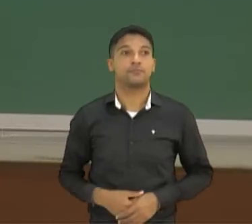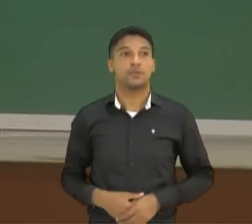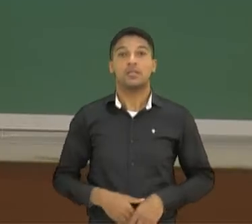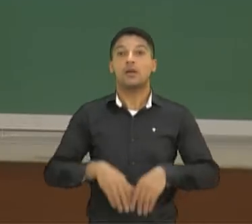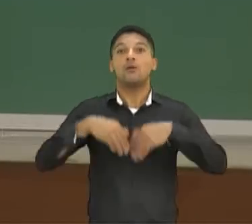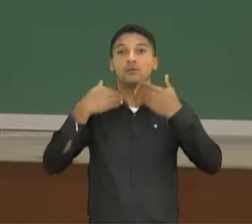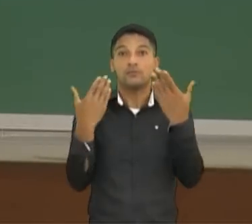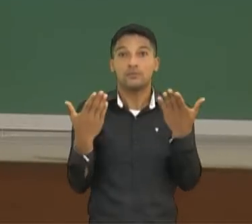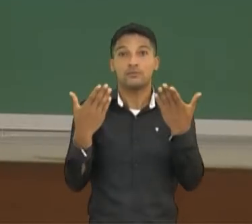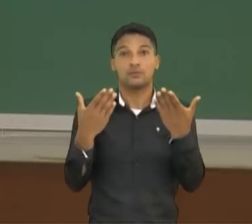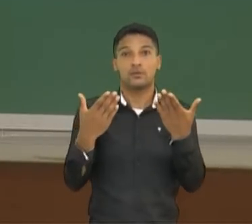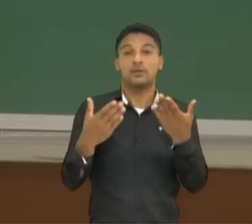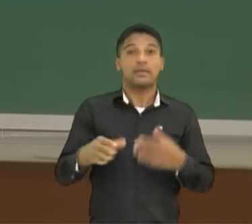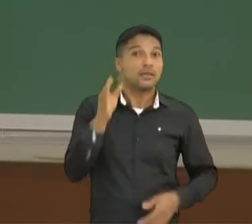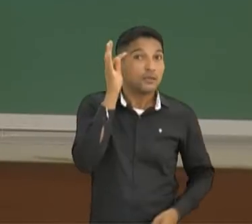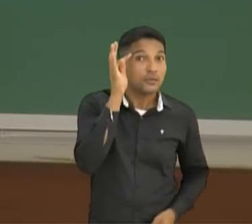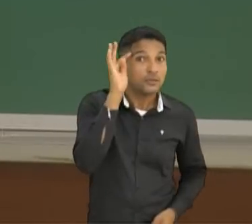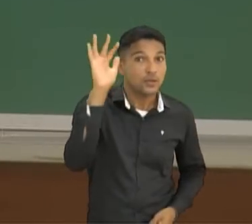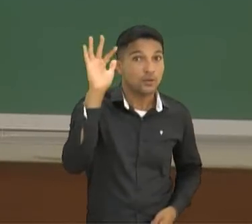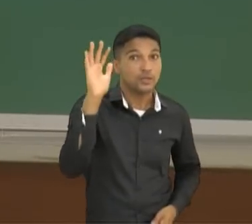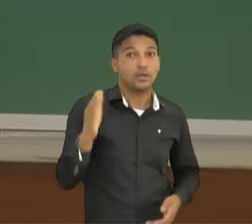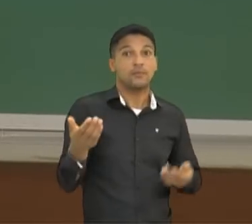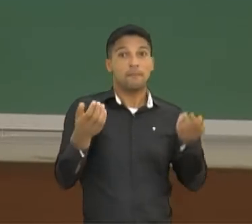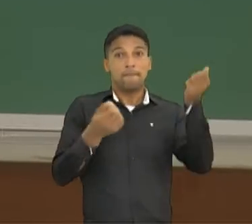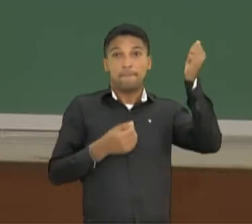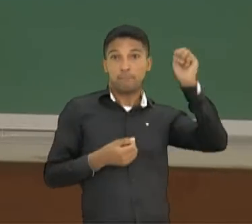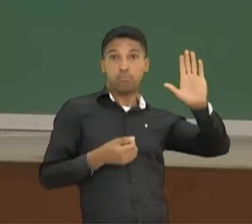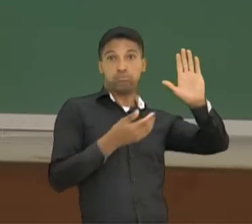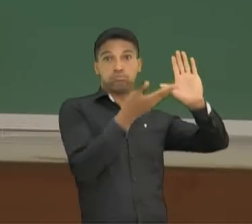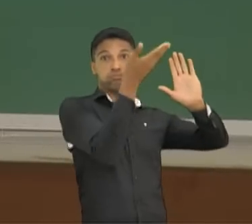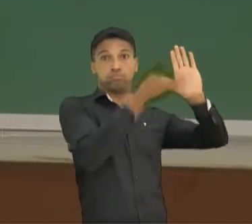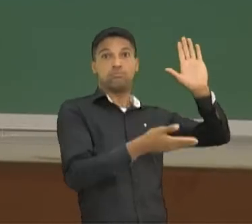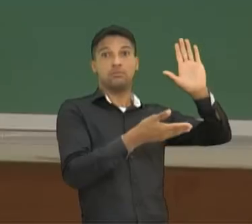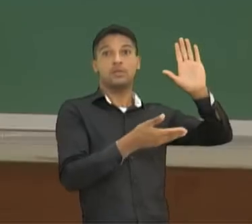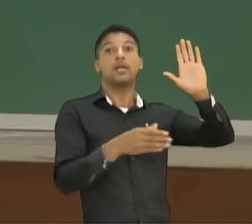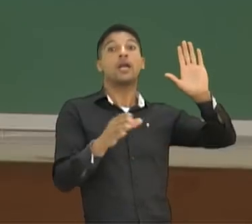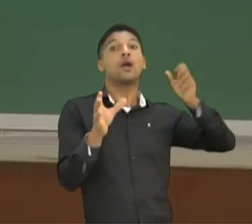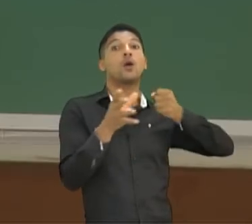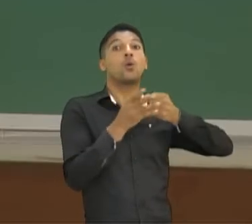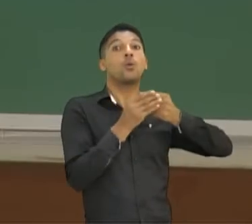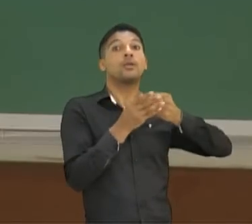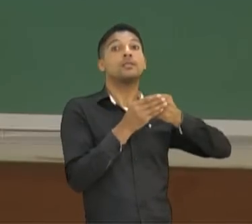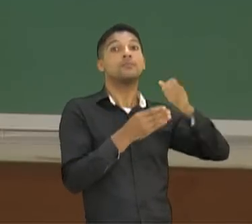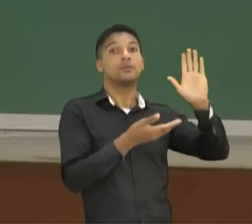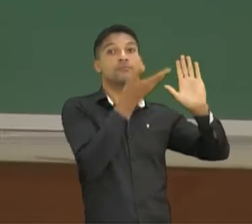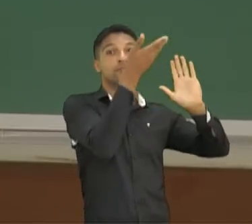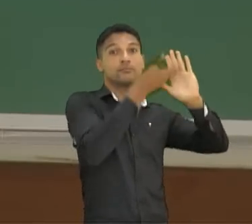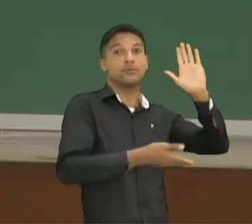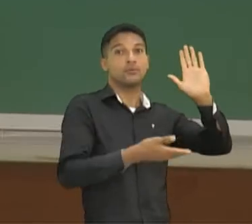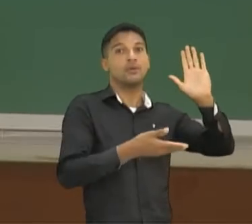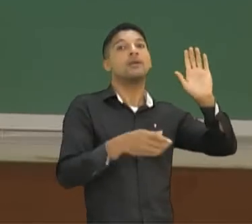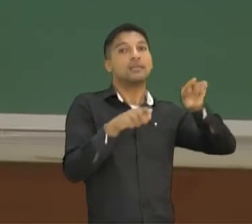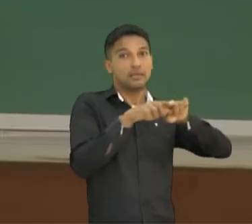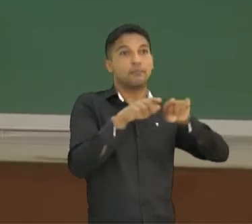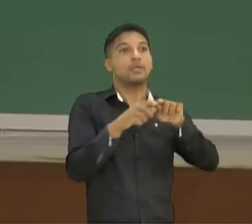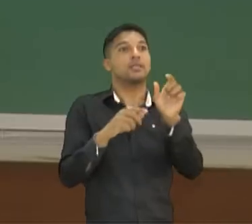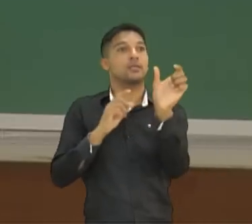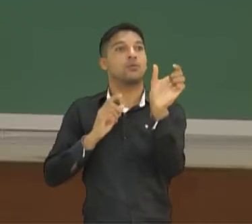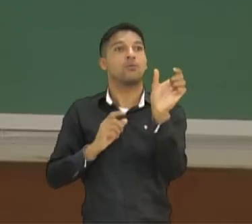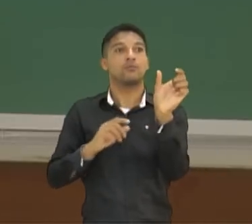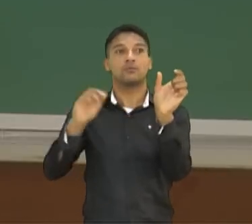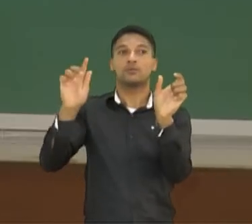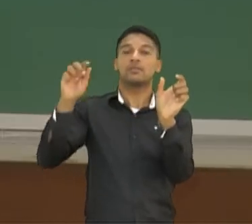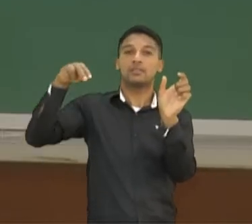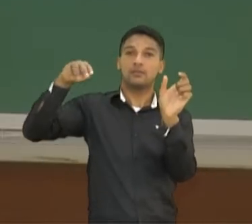do conhecimento, que é uma disciplina da filosofia, ela é chamada também de gnosiologia. Tá? Essa palavra vem